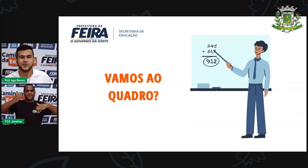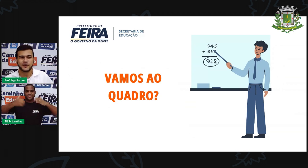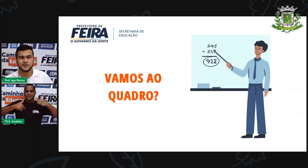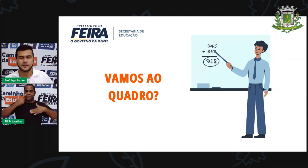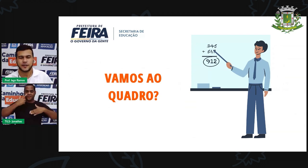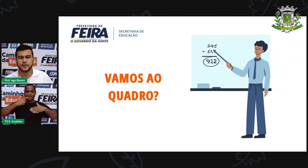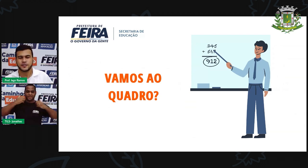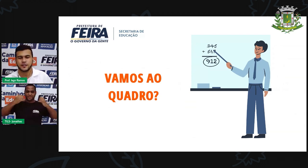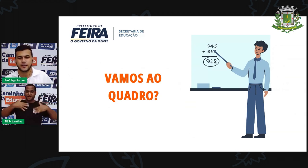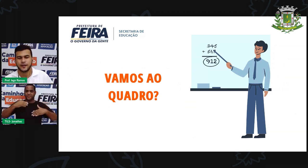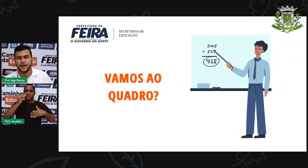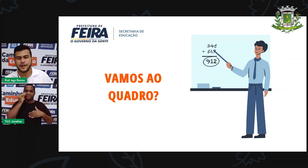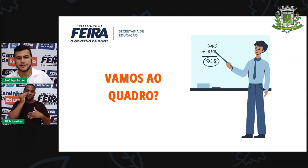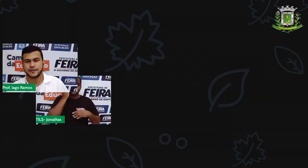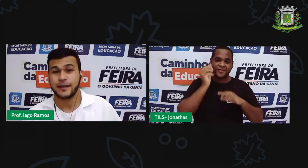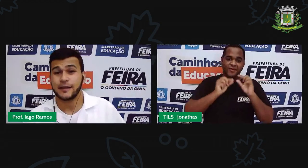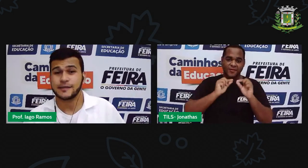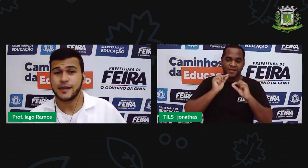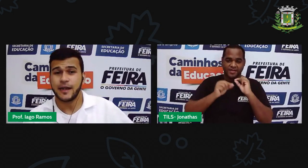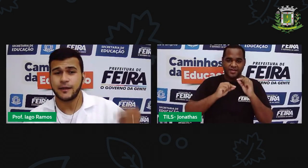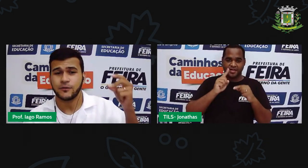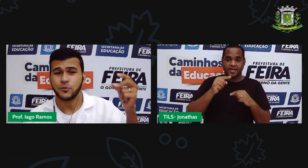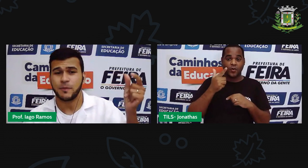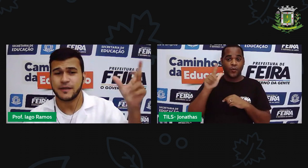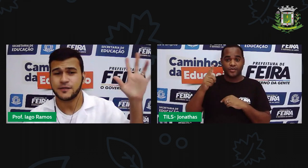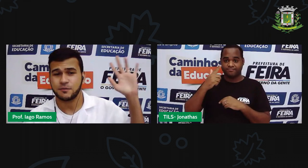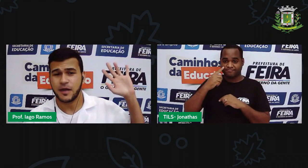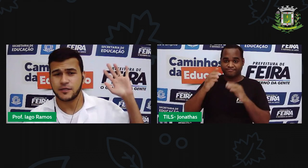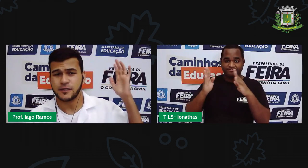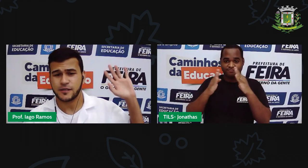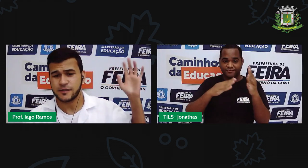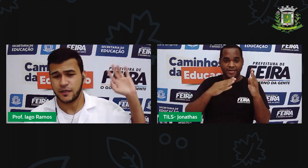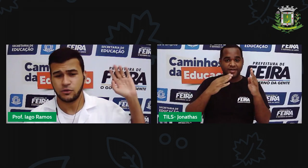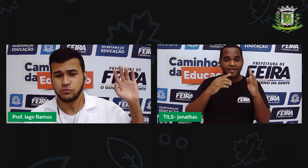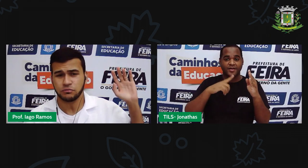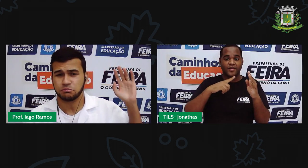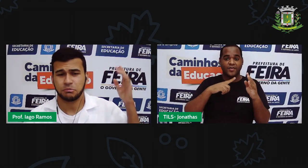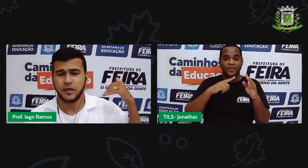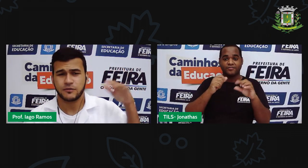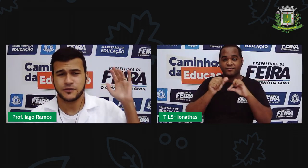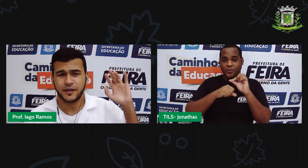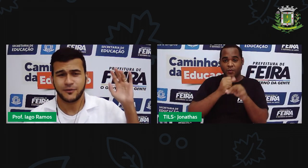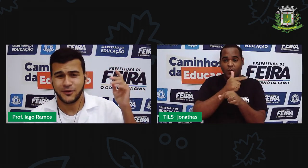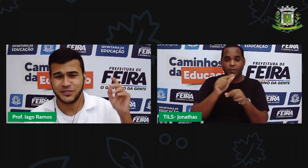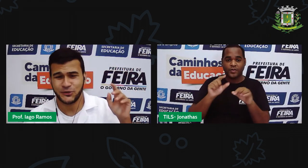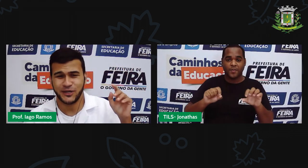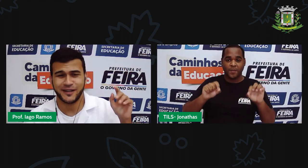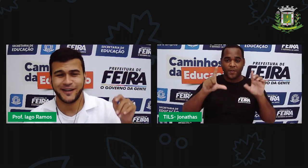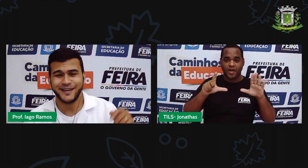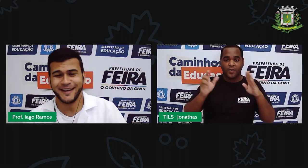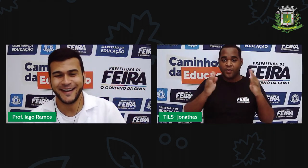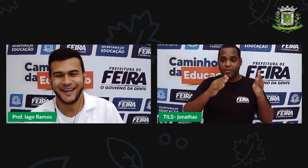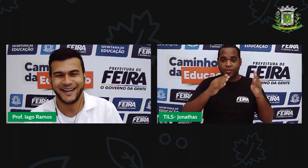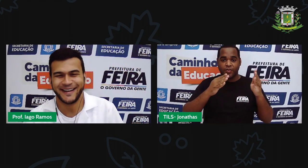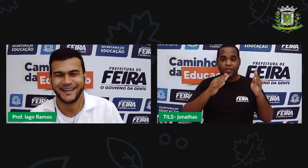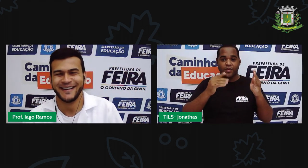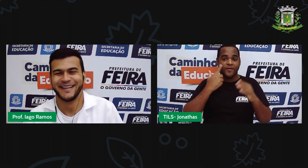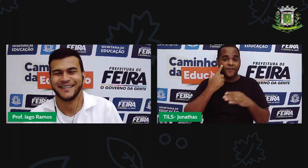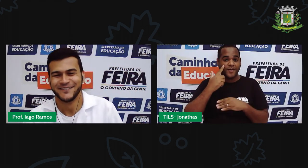Vamos fazer o seguinte, essa tela sai, num passe de mágica, já saiu, não sei quem foi que tirou ela daí.